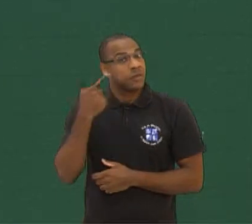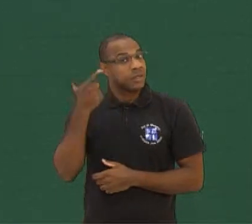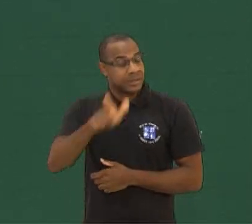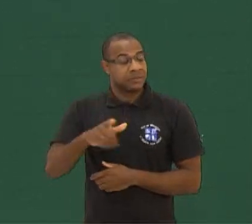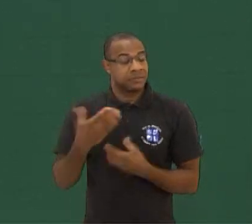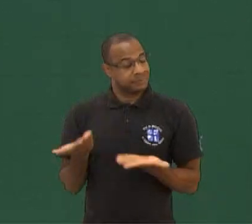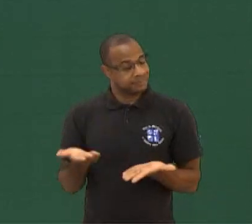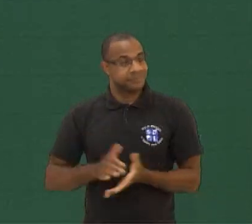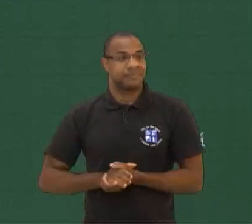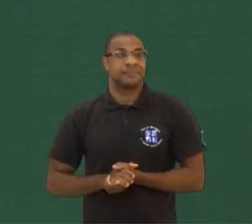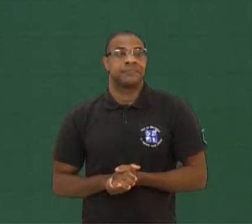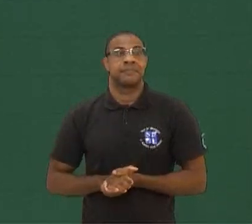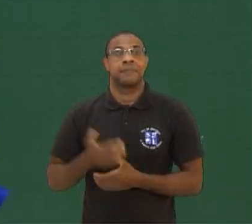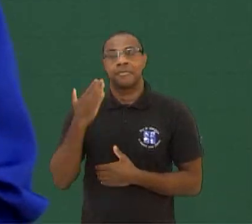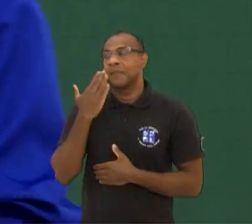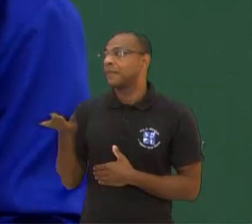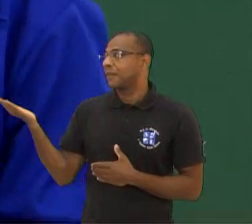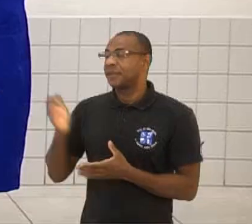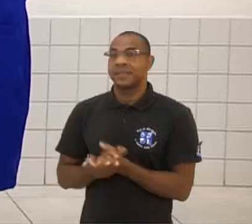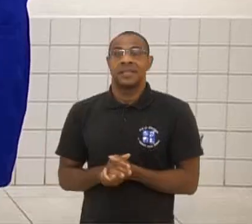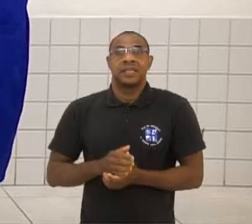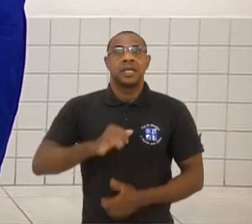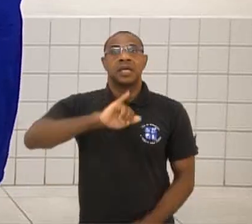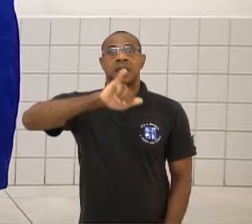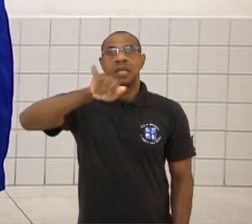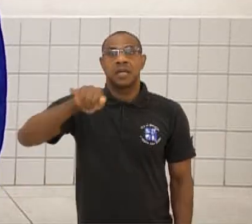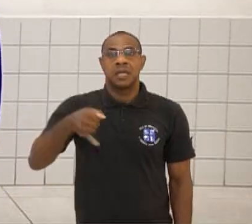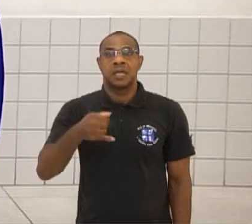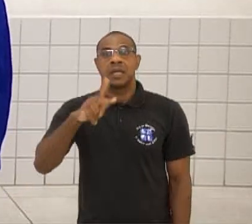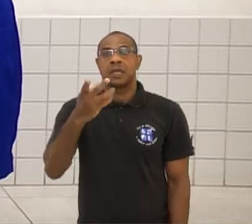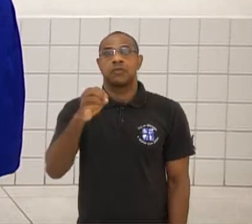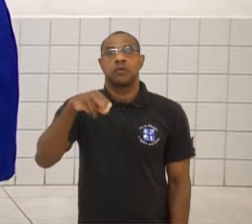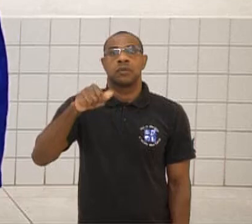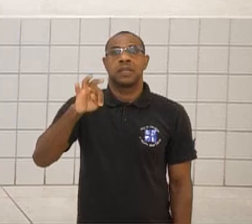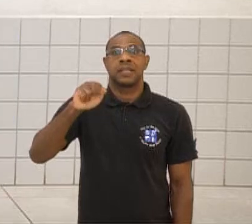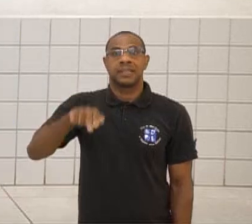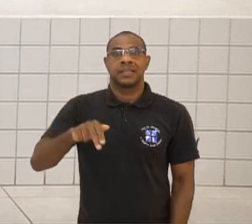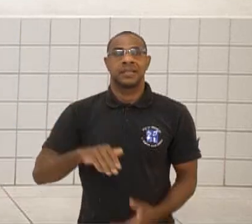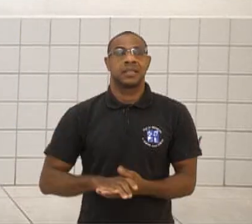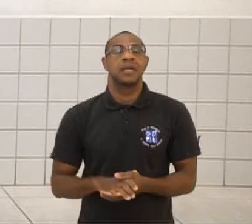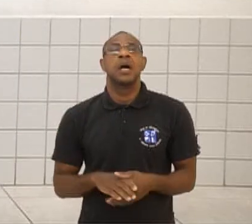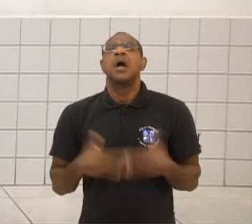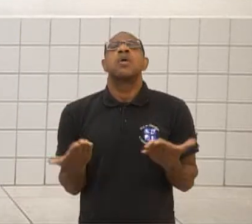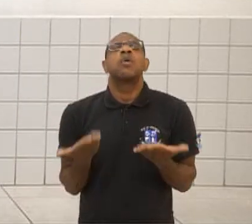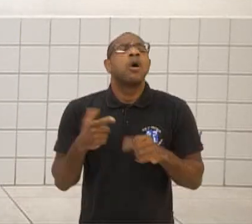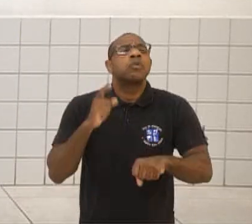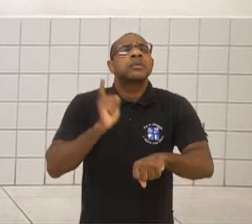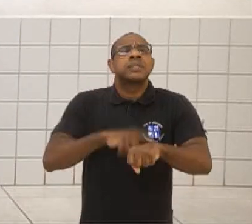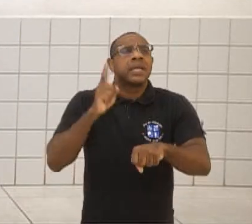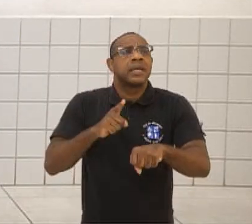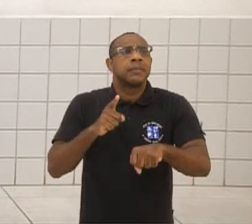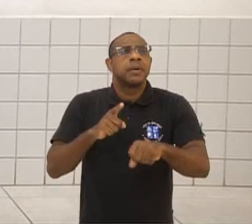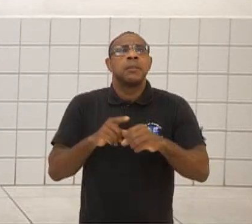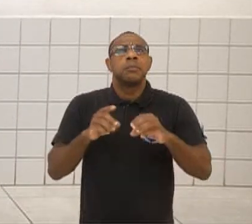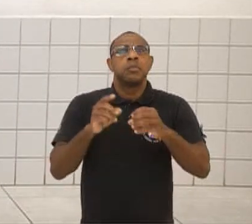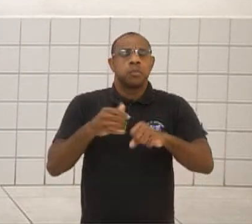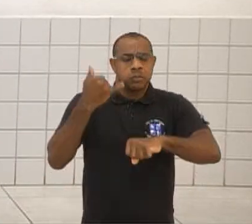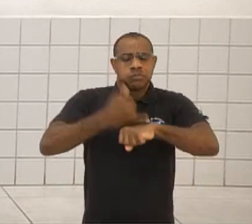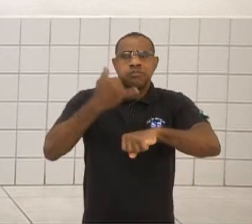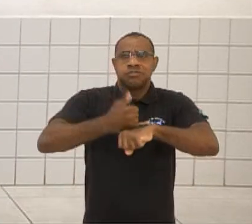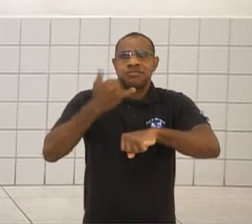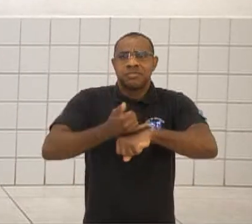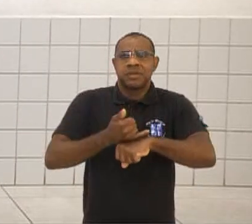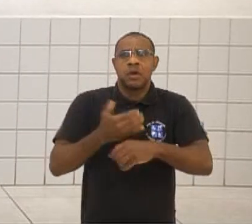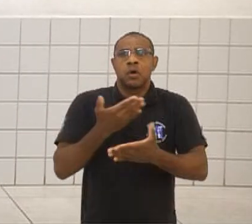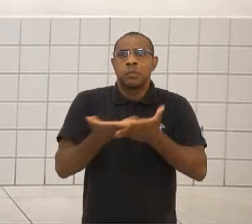eu sei disso. E olha lá, tem o Jonathan Henrique, queria saber qual o tempo para o metal começar a oxidar, do